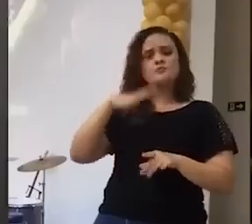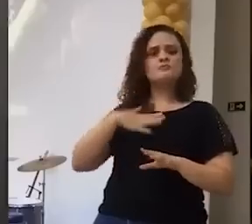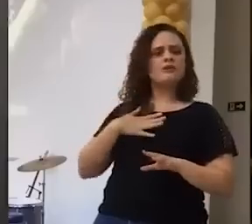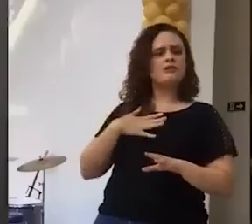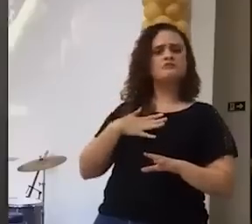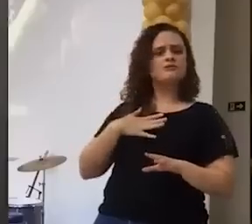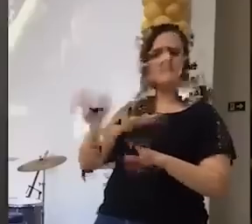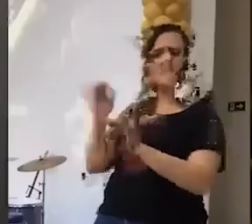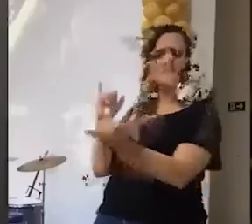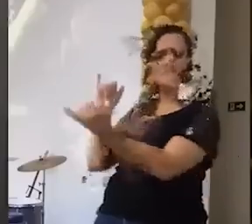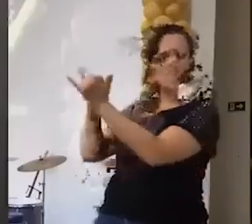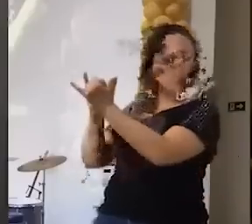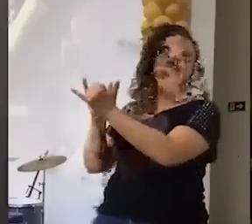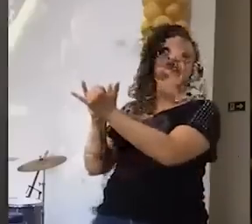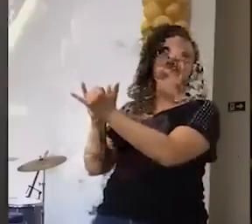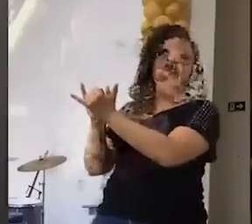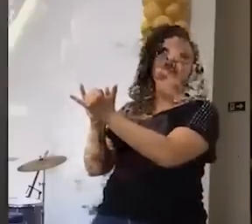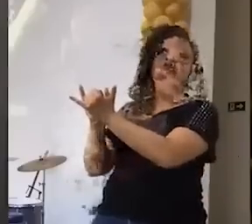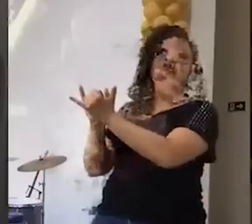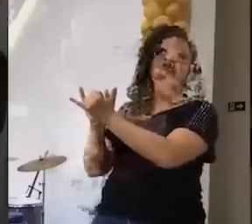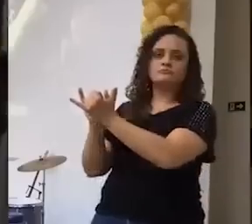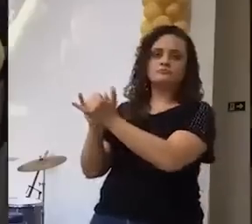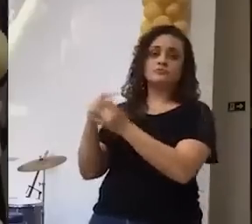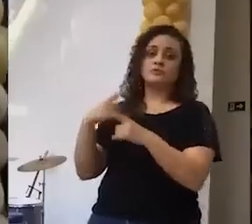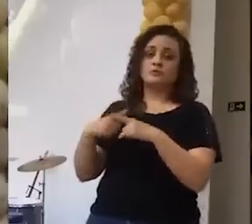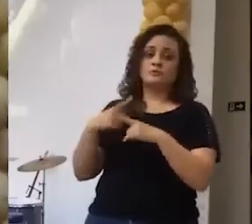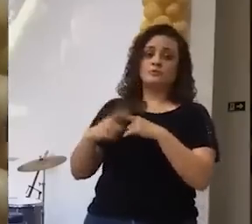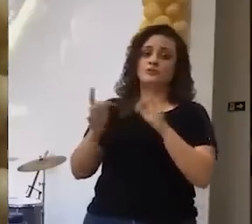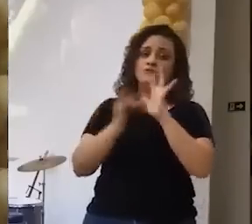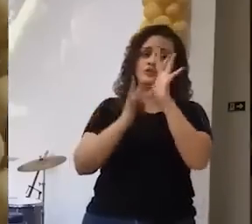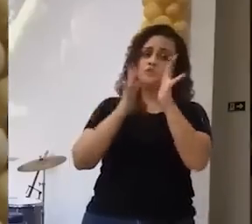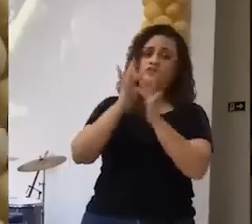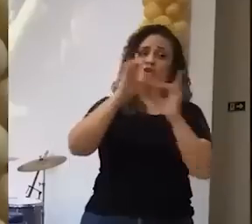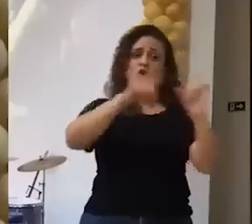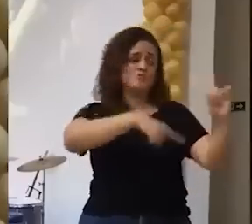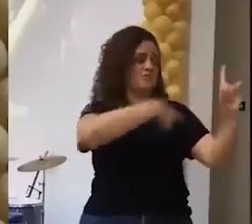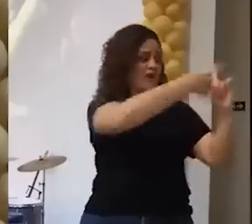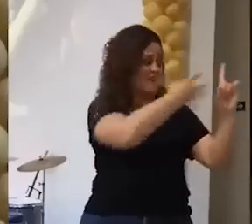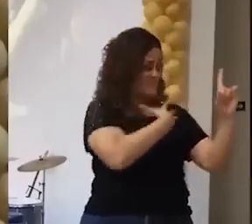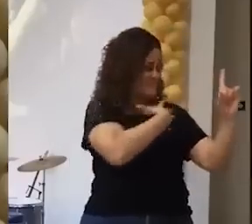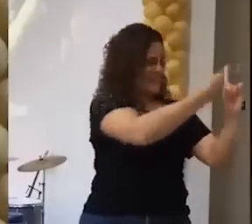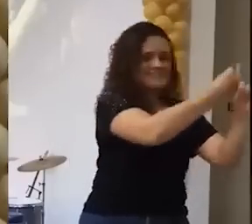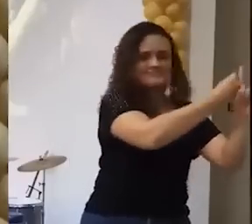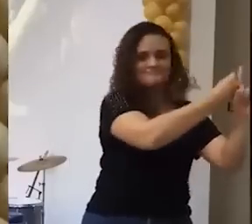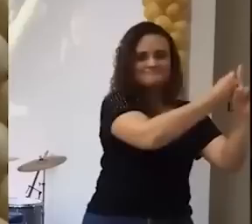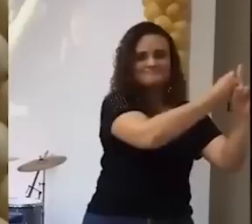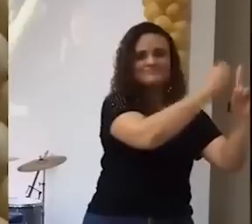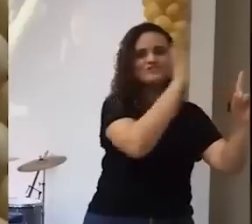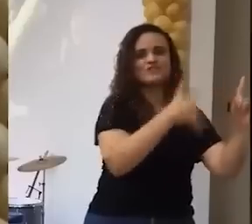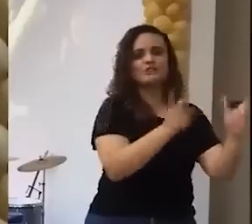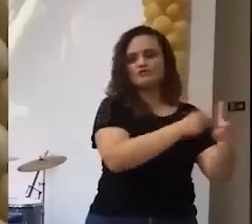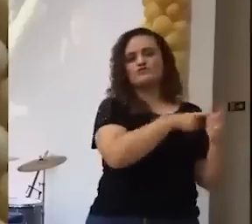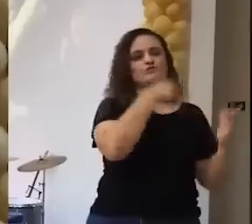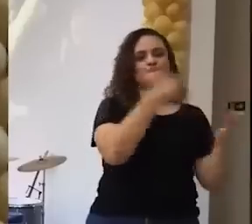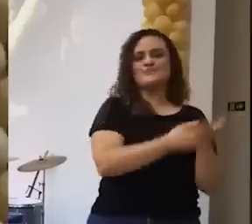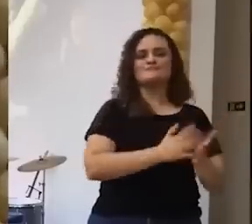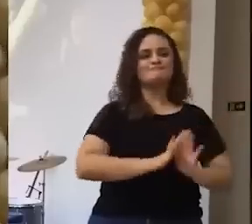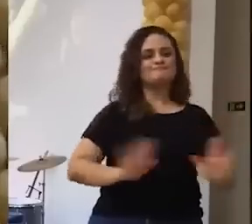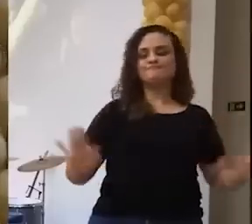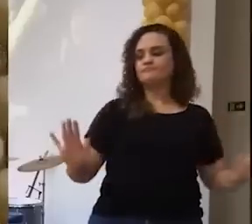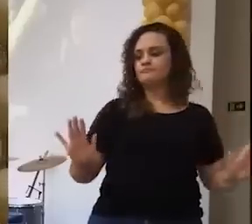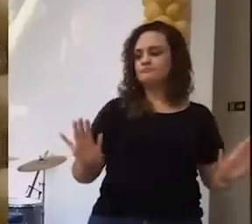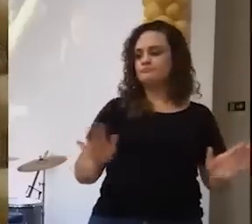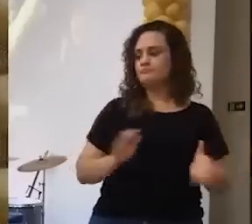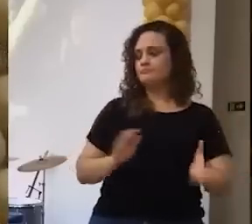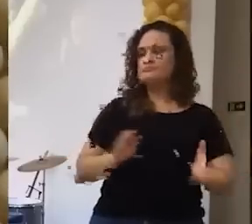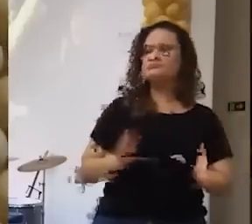dívida. Por aquilo que Cristo fez na cruz, essa dívida está paga, está perdoada, eu não cobro mais. Perdoar é lembrar sem sentir